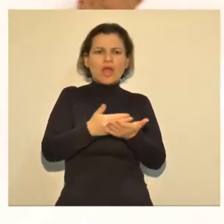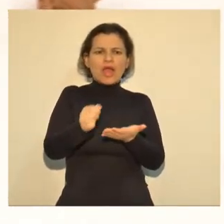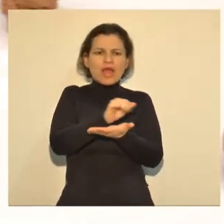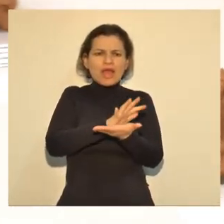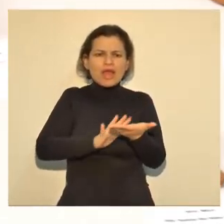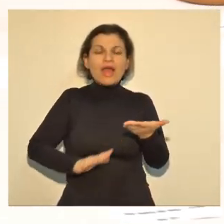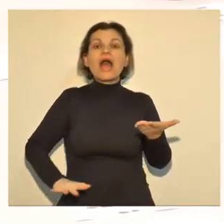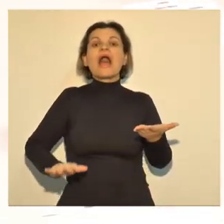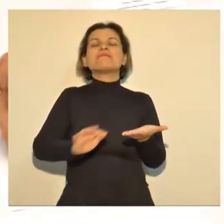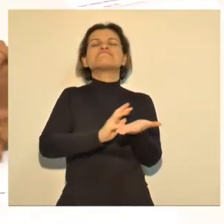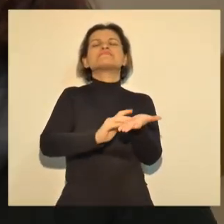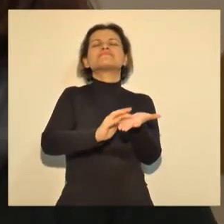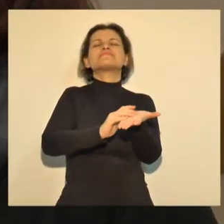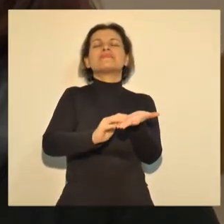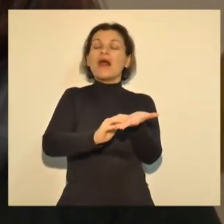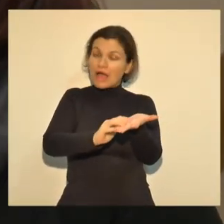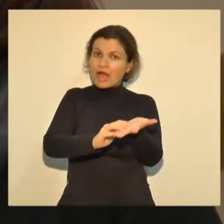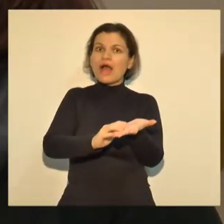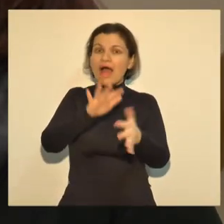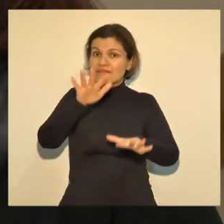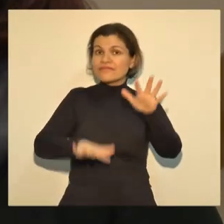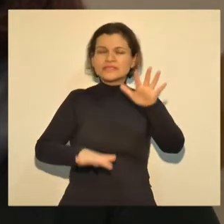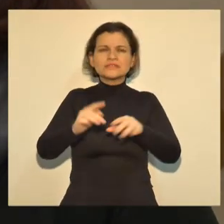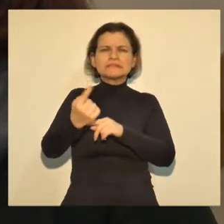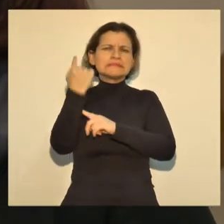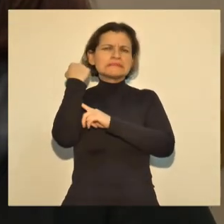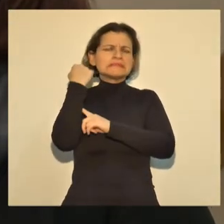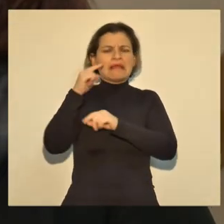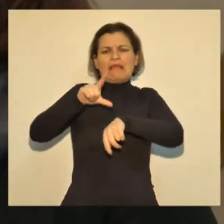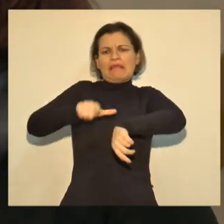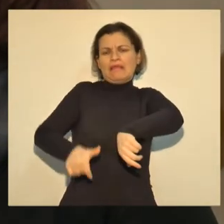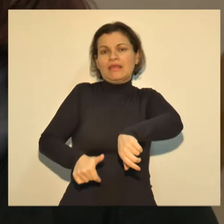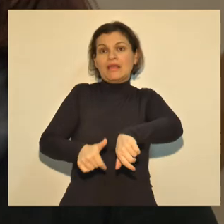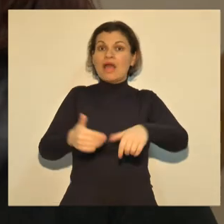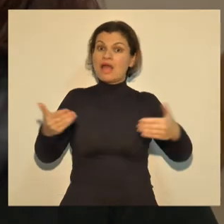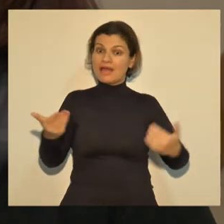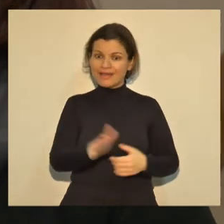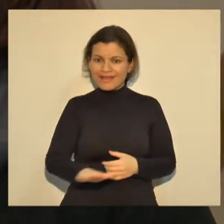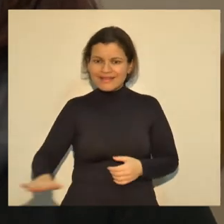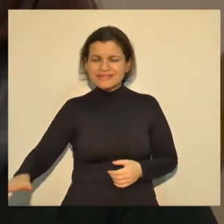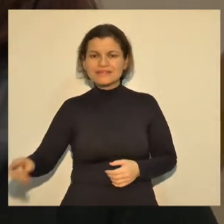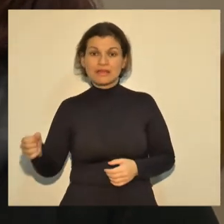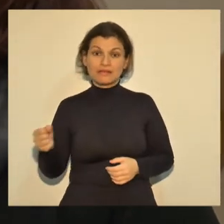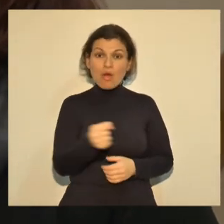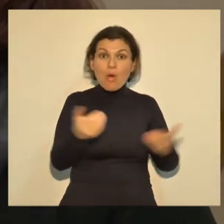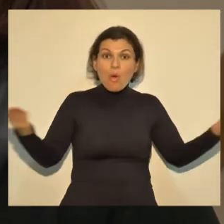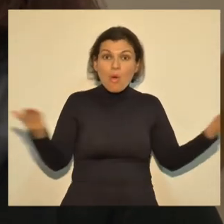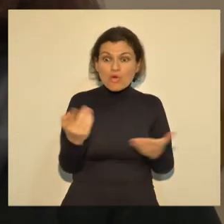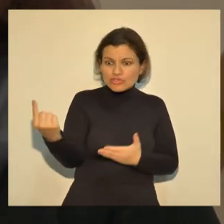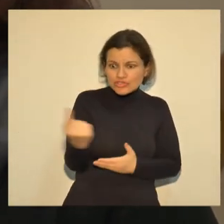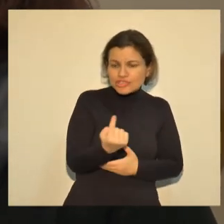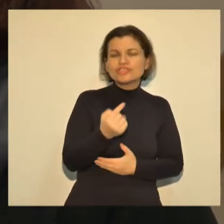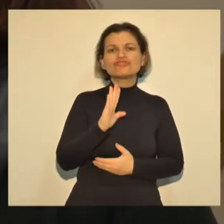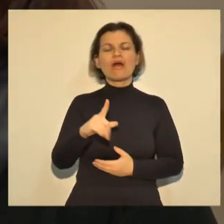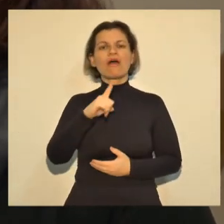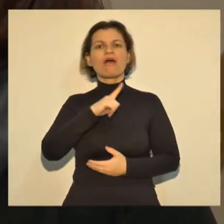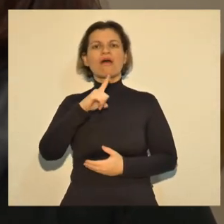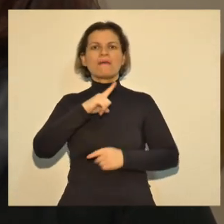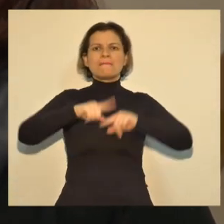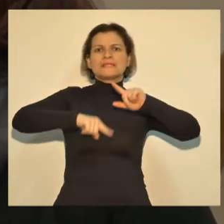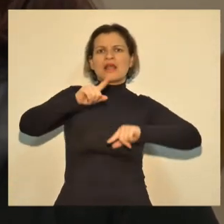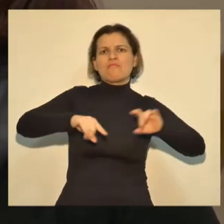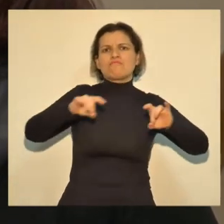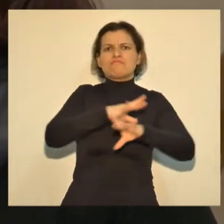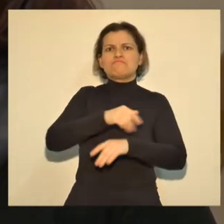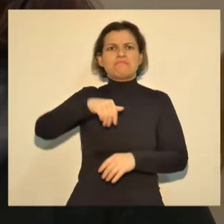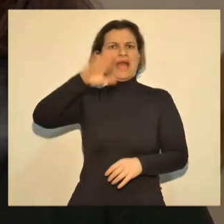alfabetizar, ali é alfabetizado em braille. Então, porque às vezes isso era muito tardio. Então, a criança que entra hoje, ela já entra mais